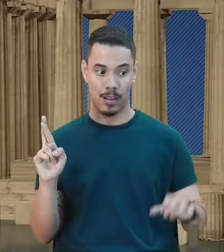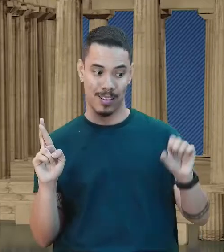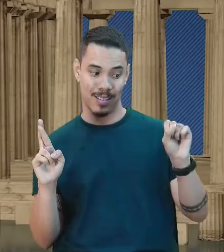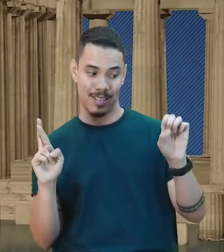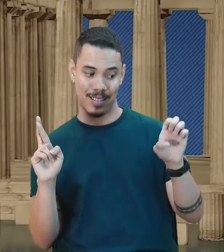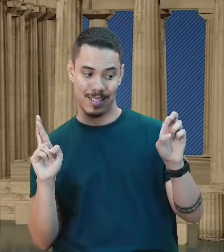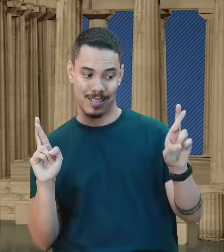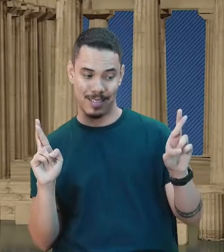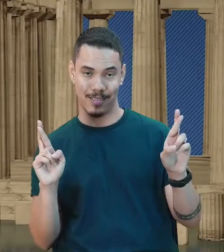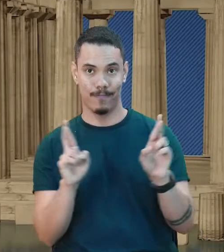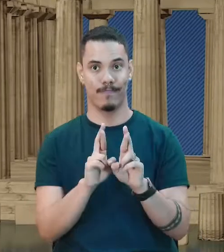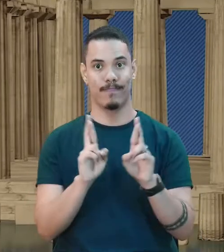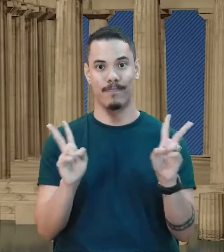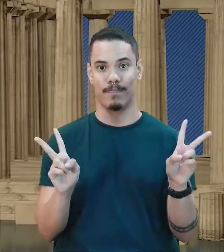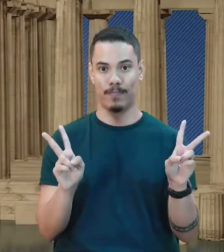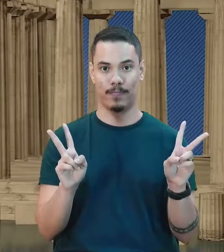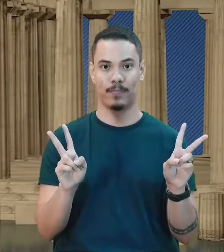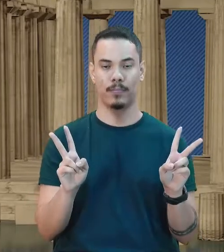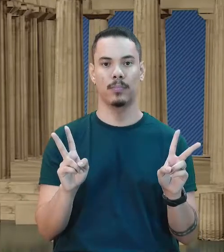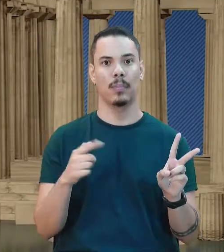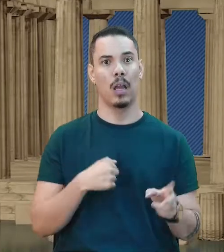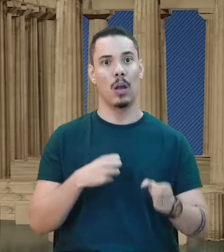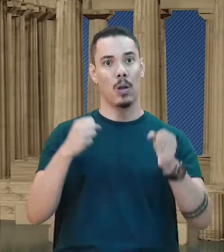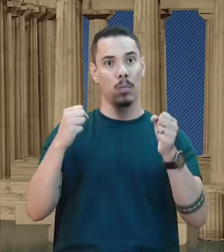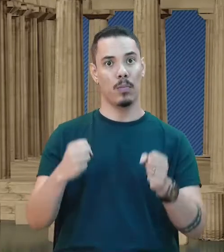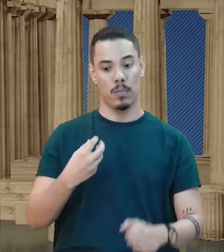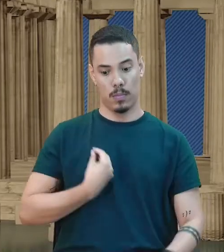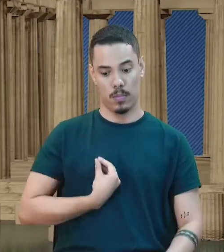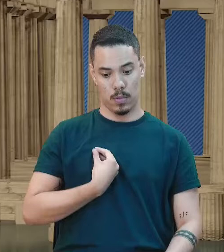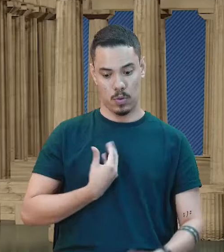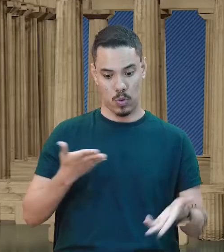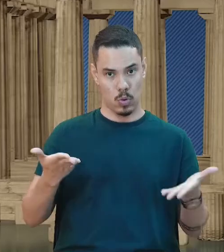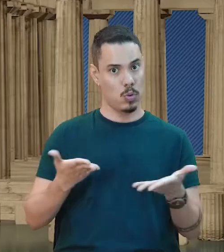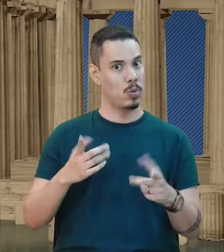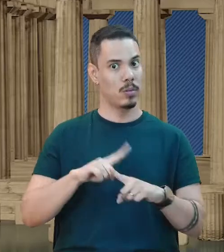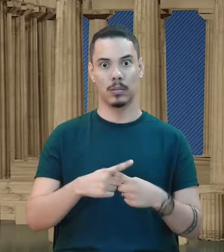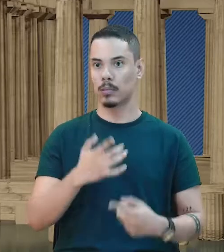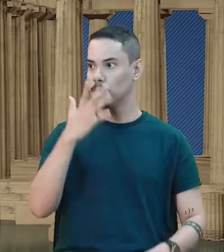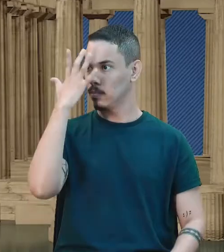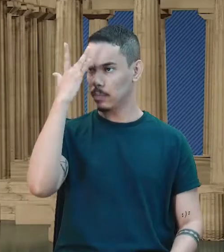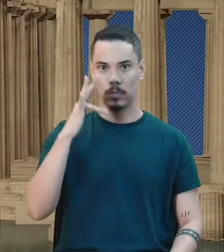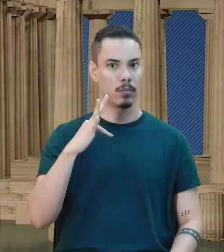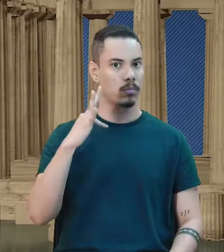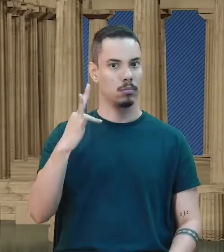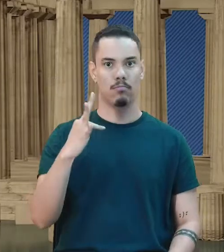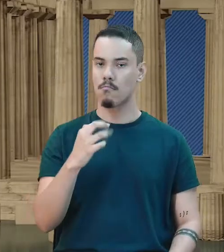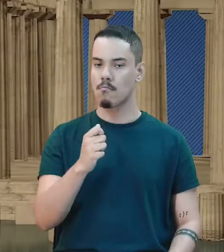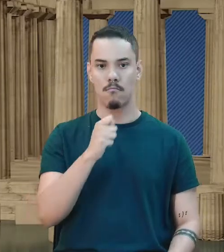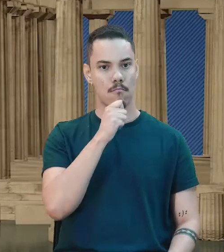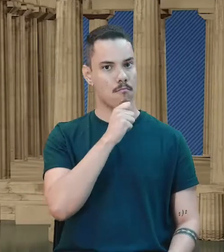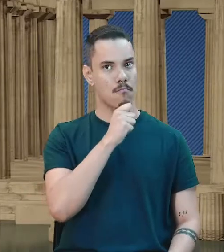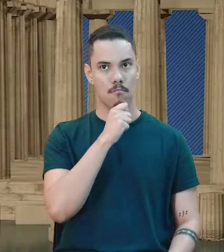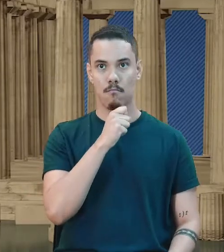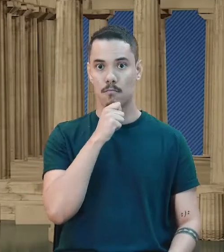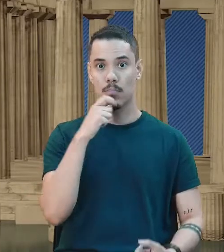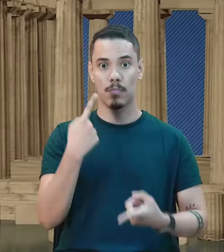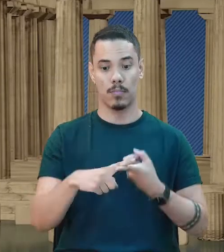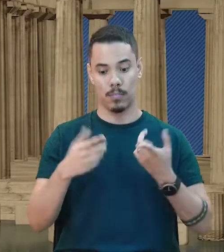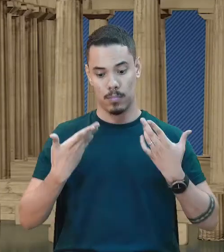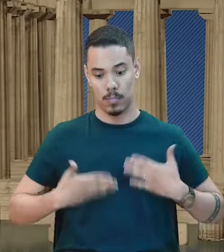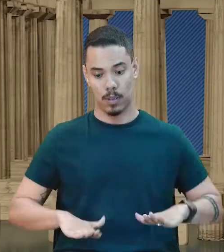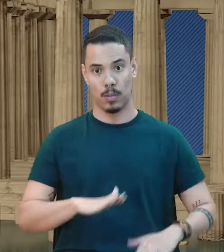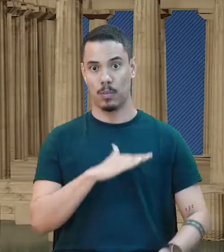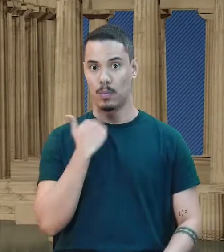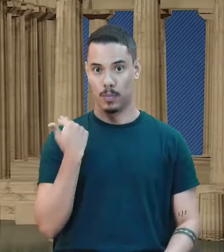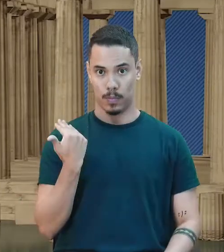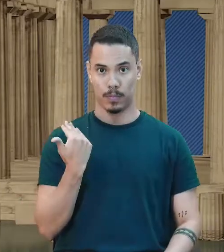ser. Eu posso estar presente hoje, mas não estou presente amanhã, devido ao fato de nascer e morrer.